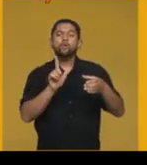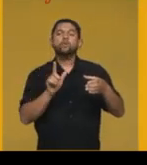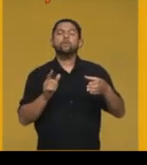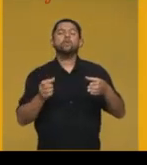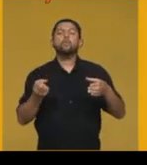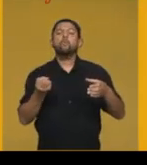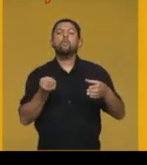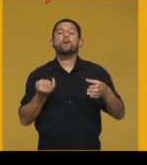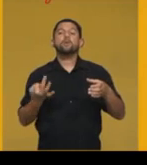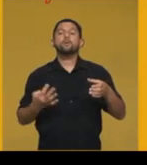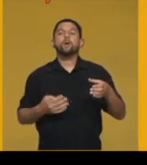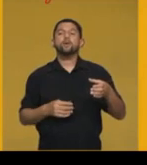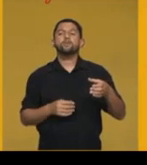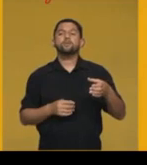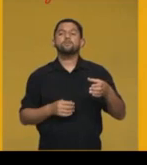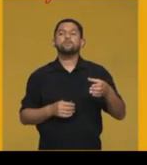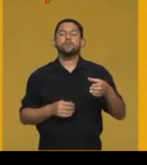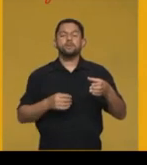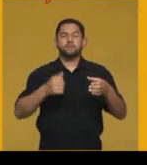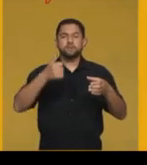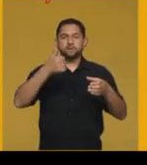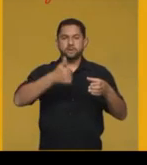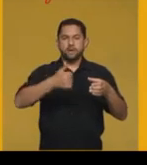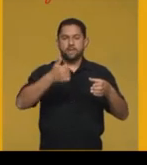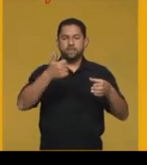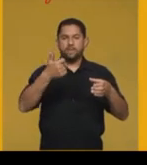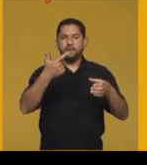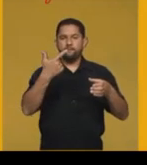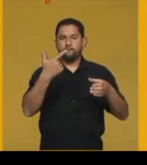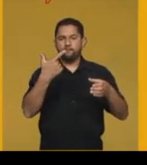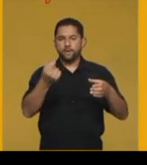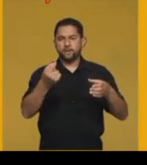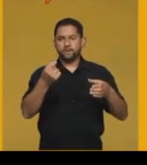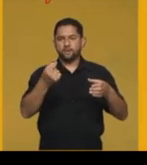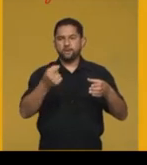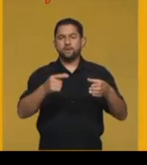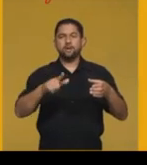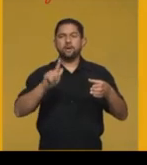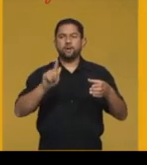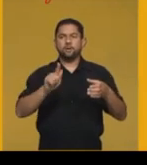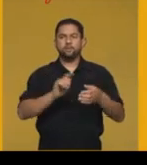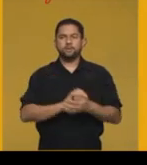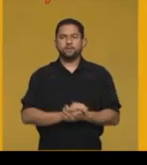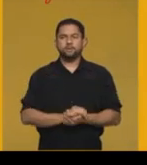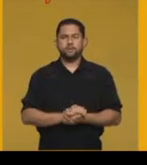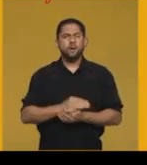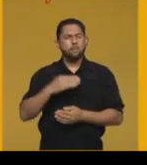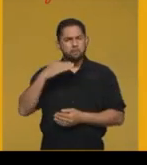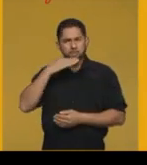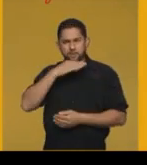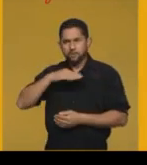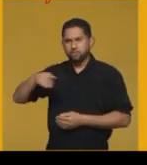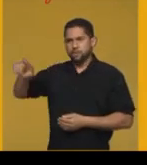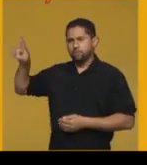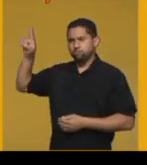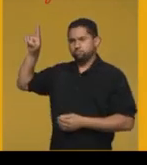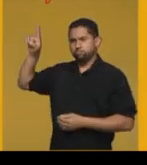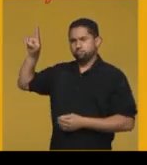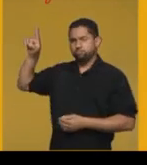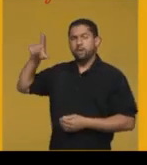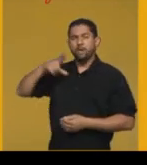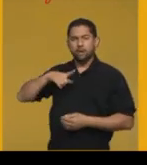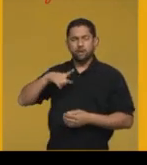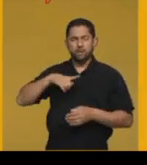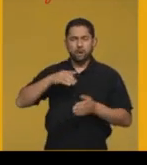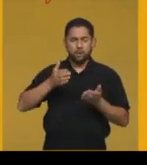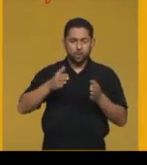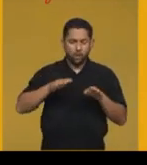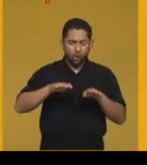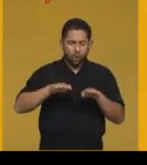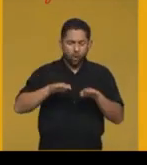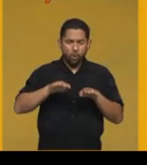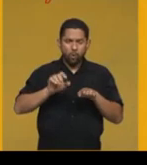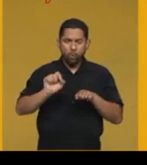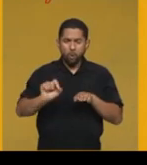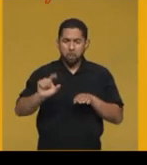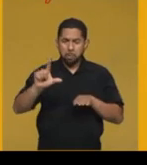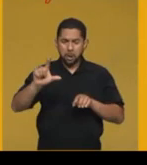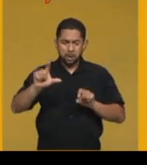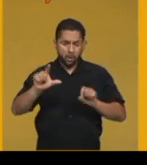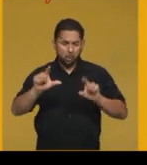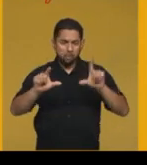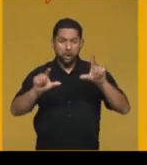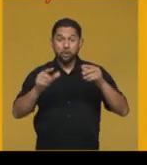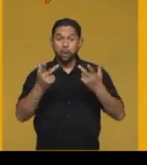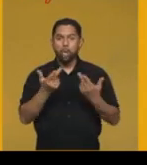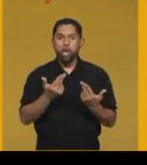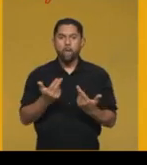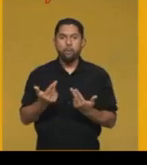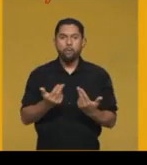quê? 120 gramas. Observe que existe uma proporcionalidade. Então, é